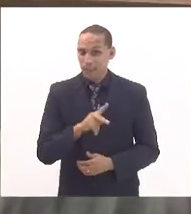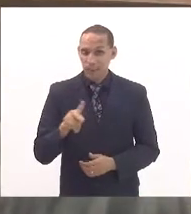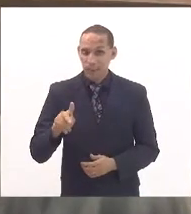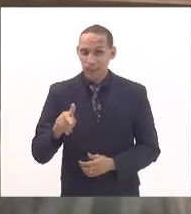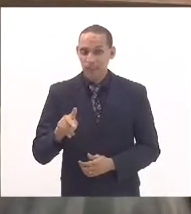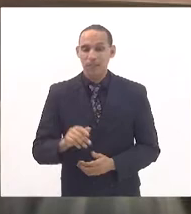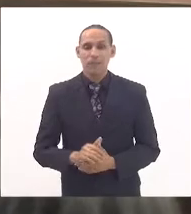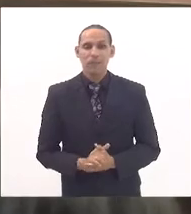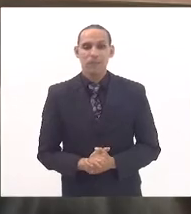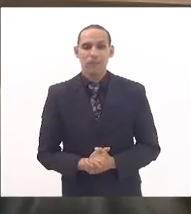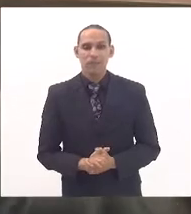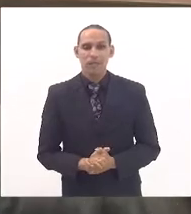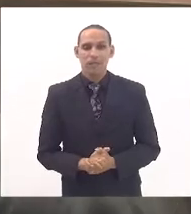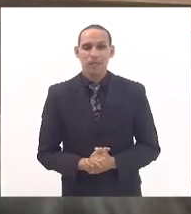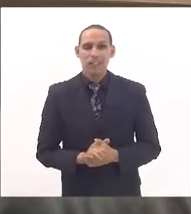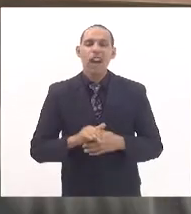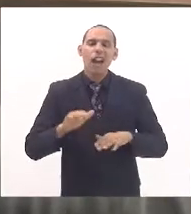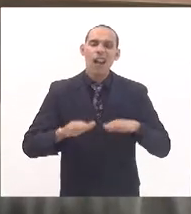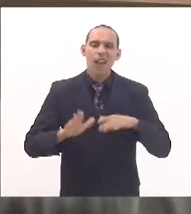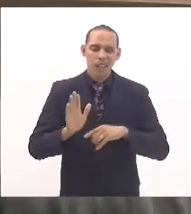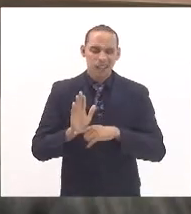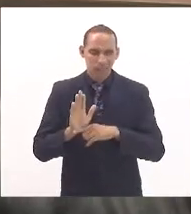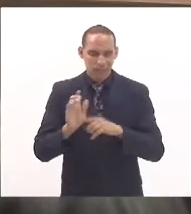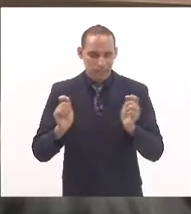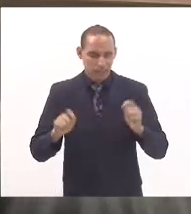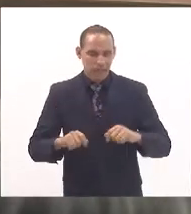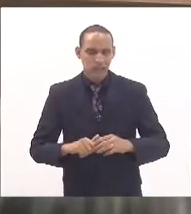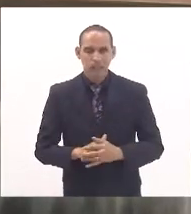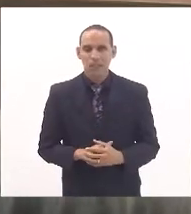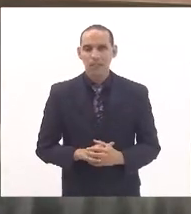Presidente, talvez para lhe ajudar.